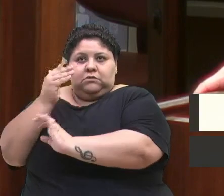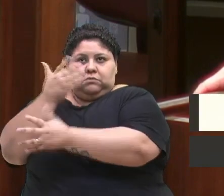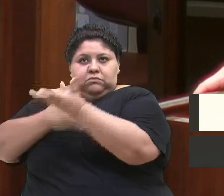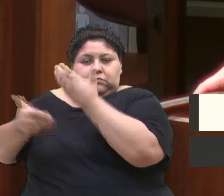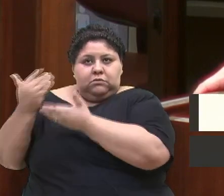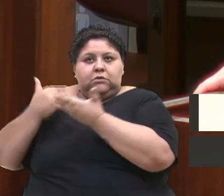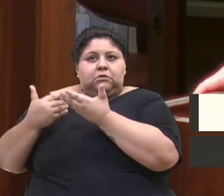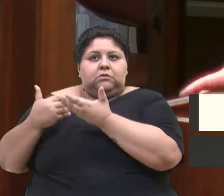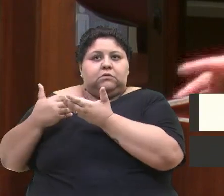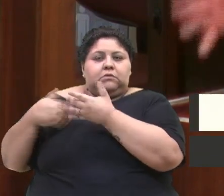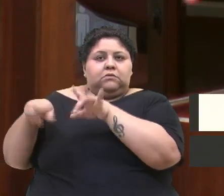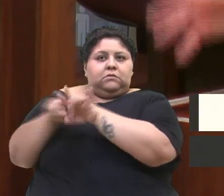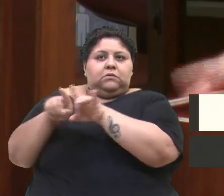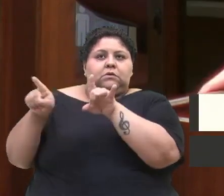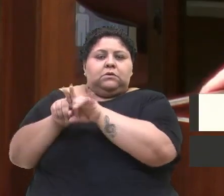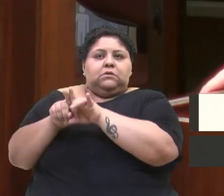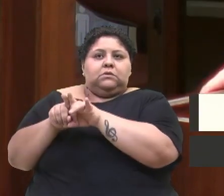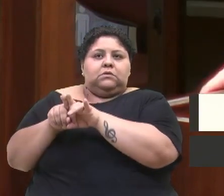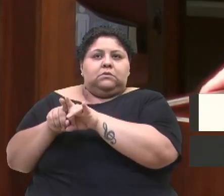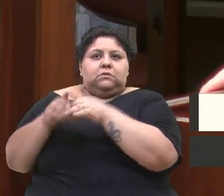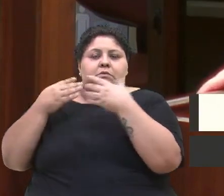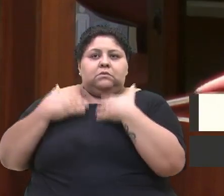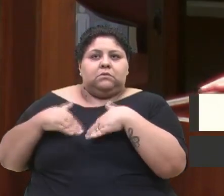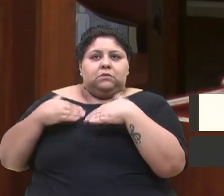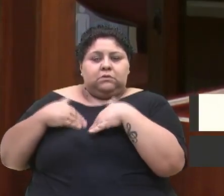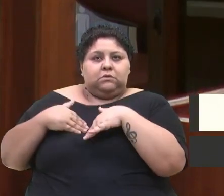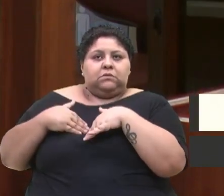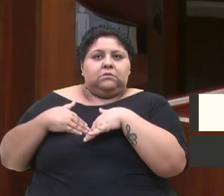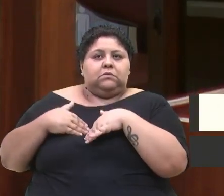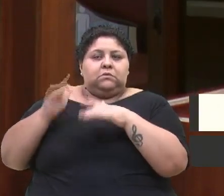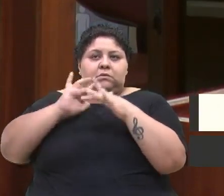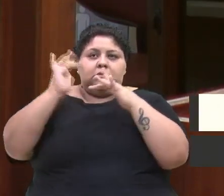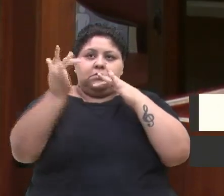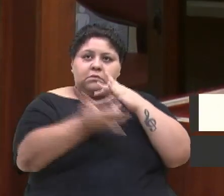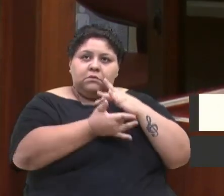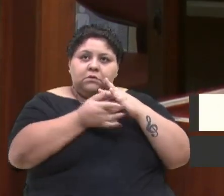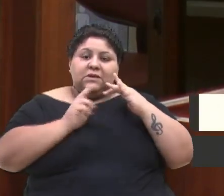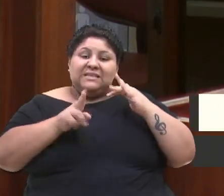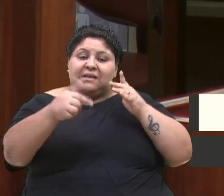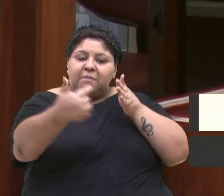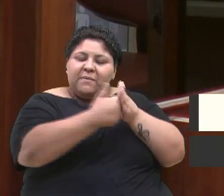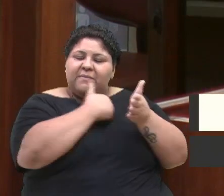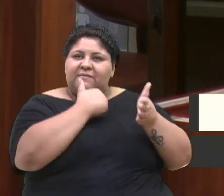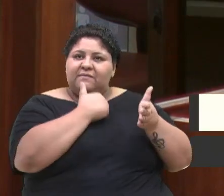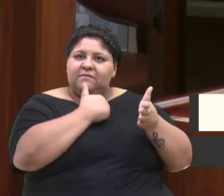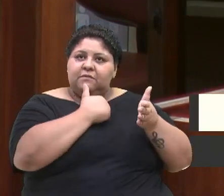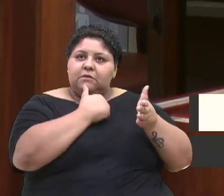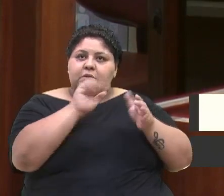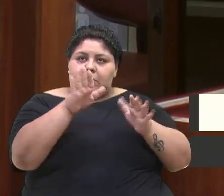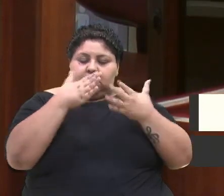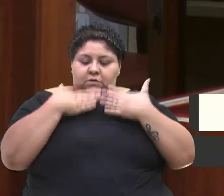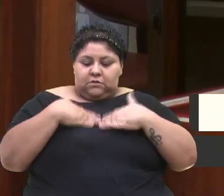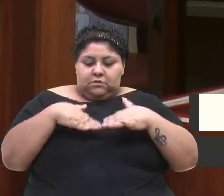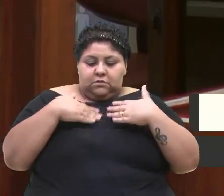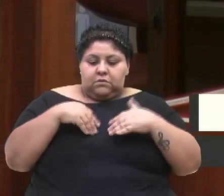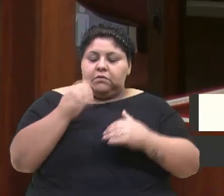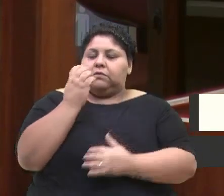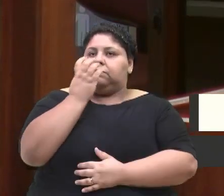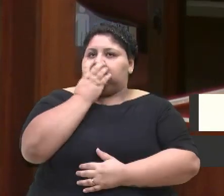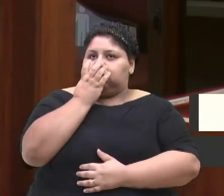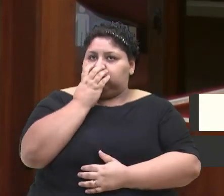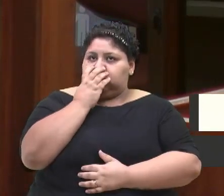Então, para que todos se acalmem, inclusive quem das redes sociais que sempre perguntam, que fiquem tranquilos que esse cãozinho está